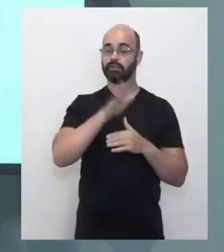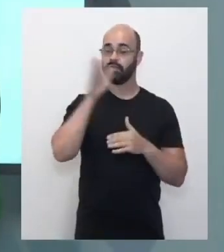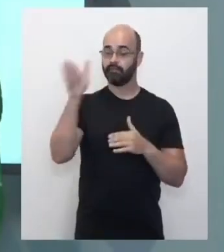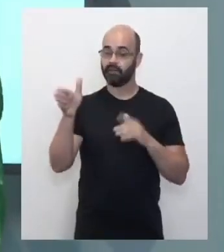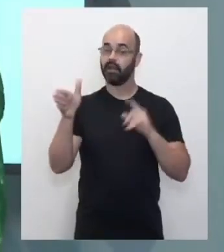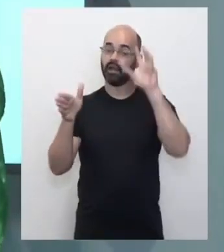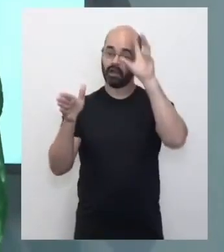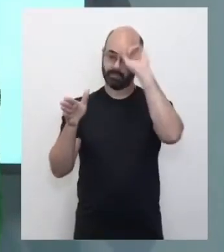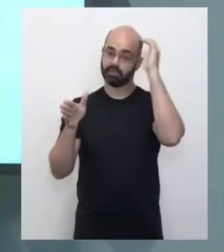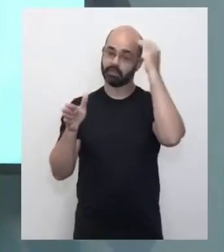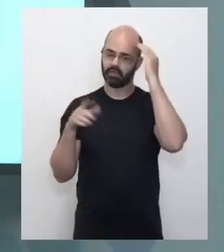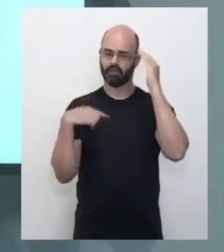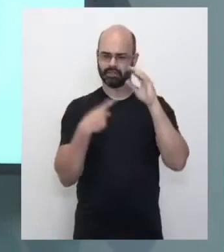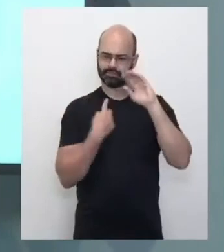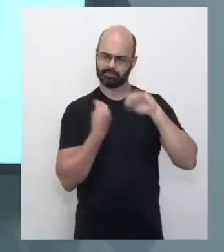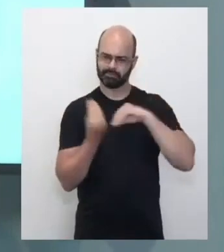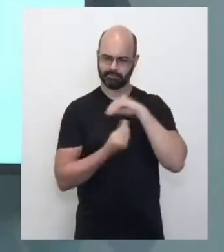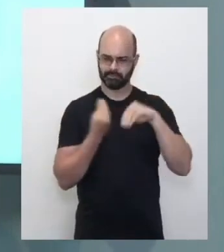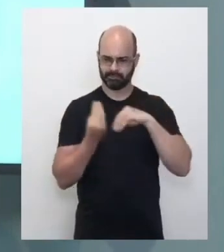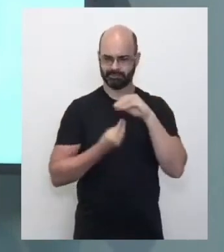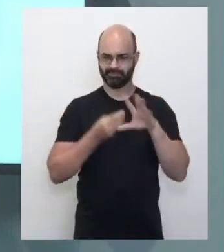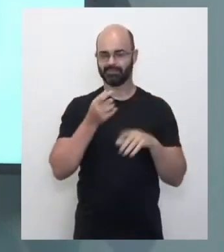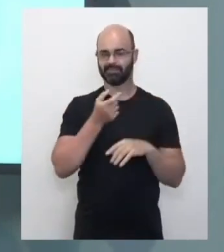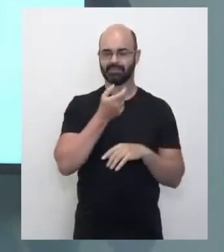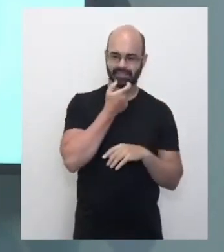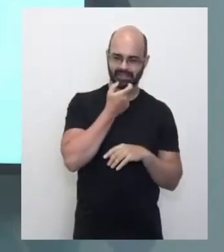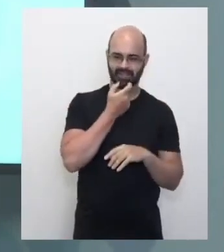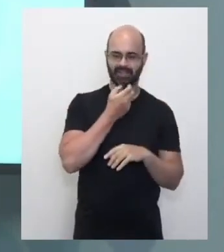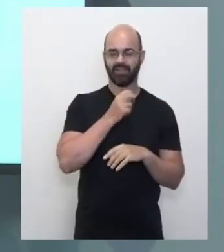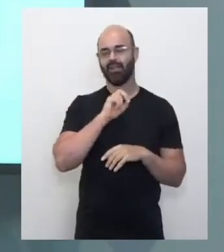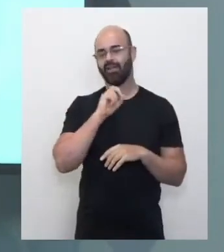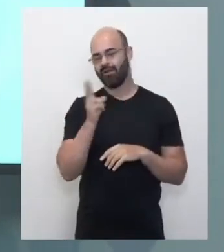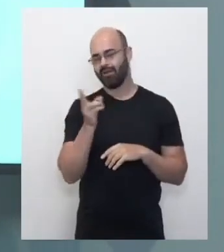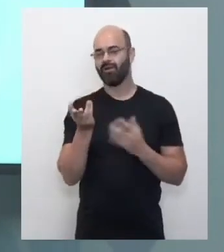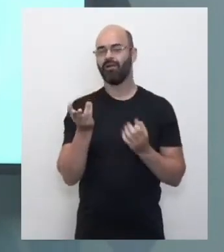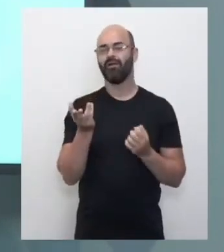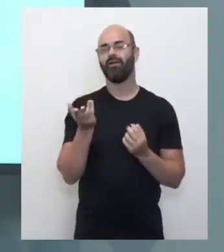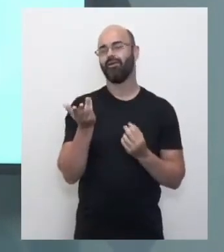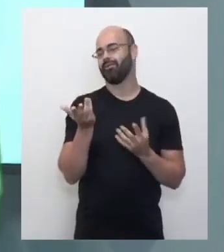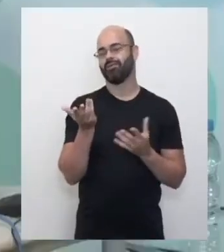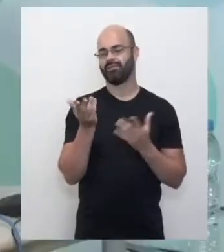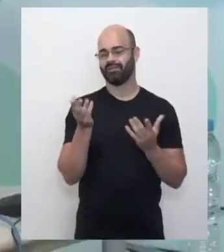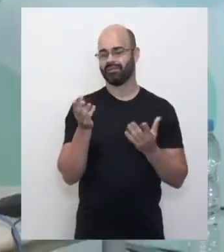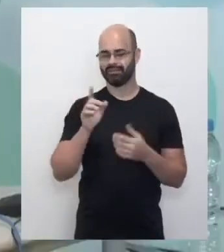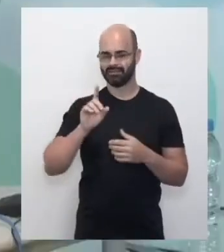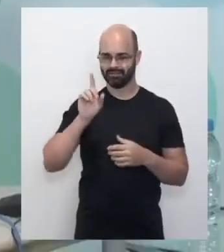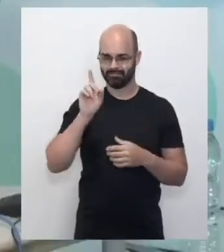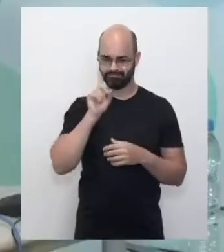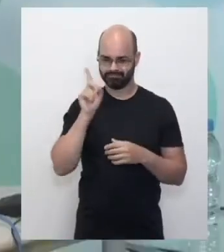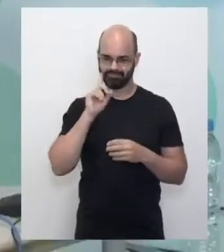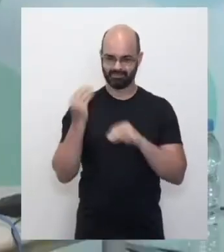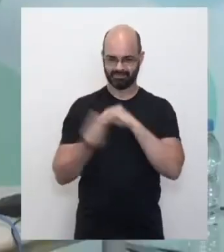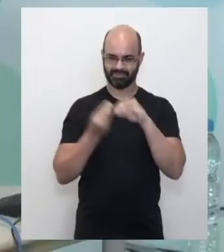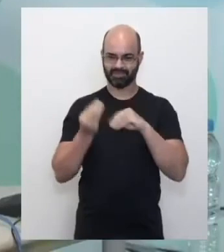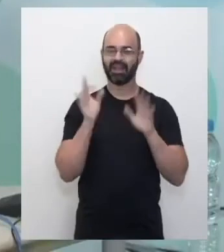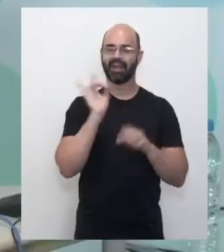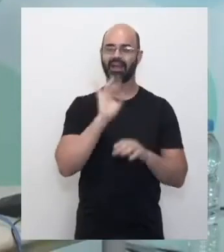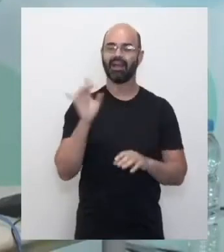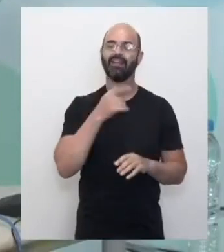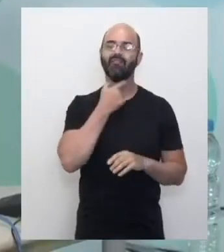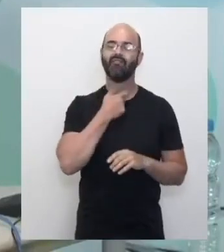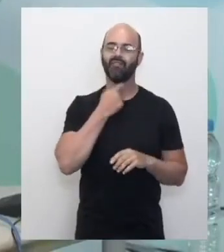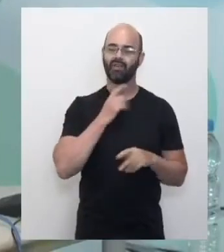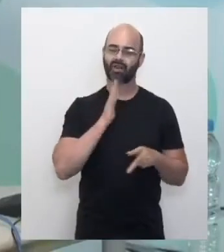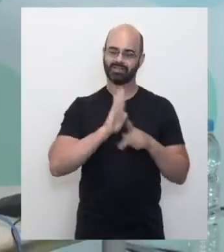gente mistura um pouquinho do americano, do britânico, mas na verdade é o brasileiro falando inglês, né, João? Isso, então, cada um carrega o seu sotaque, né? A gente falou isso até na